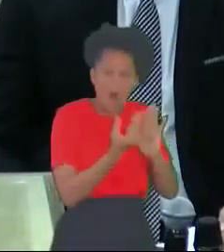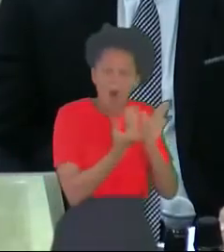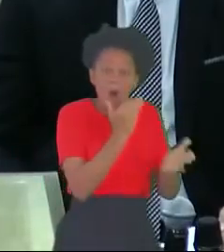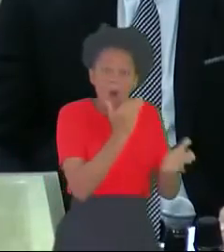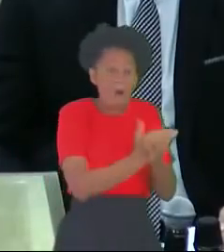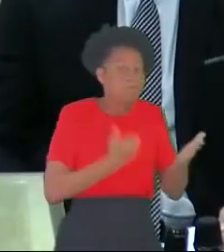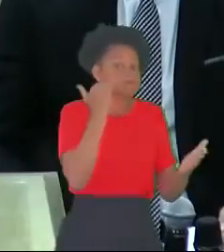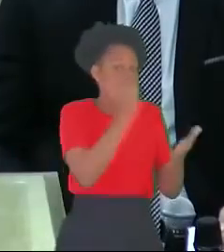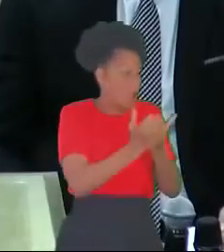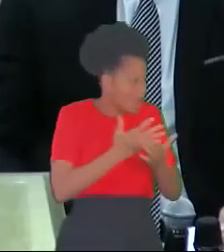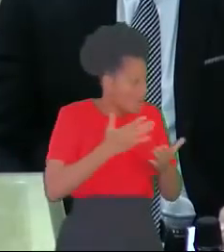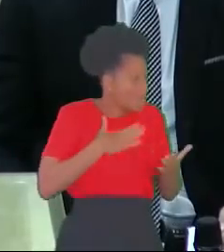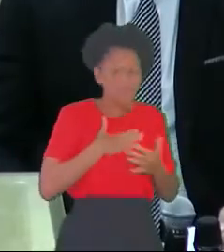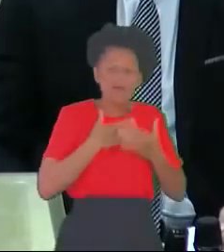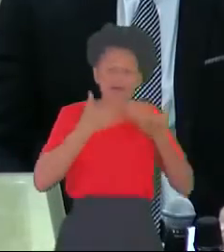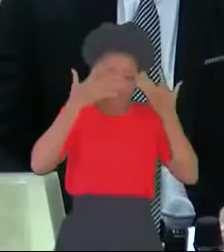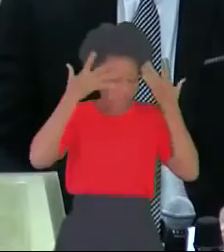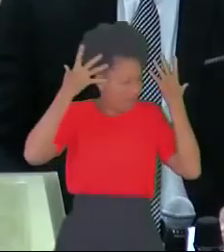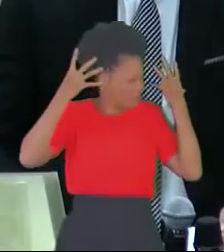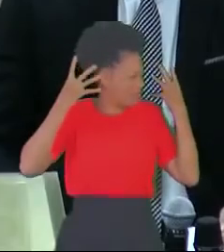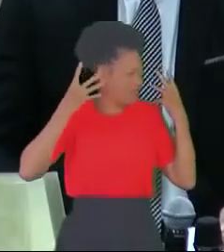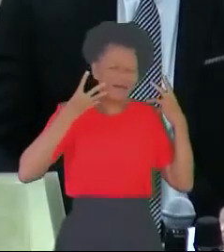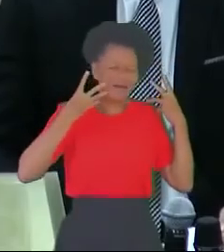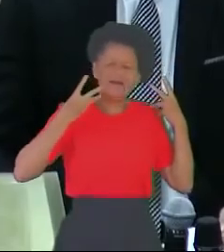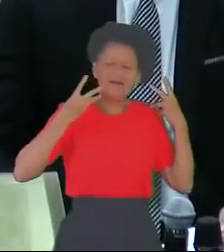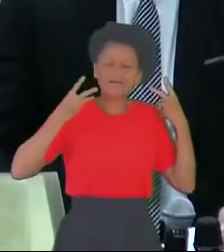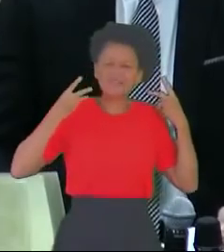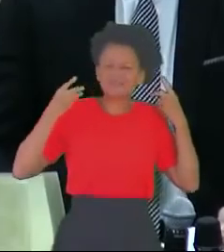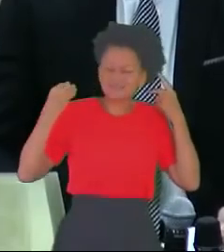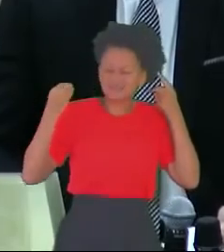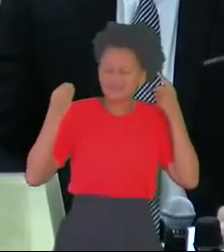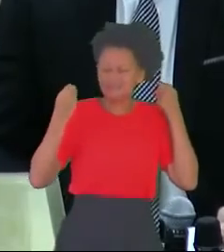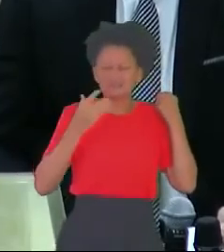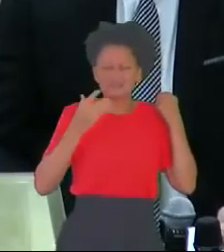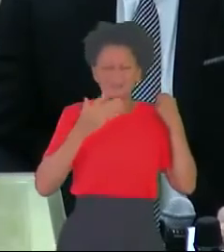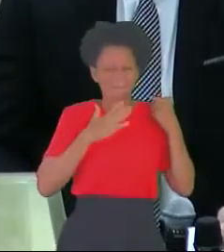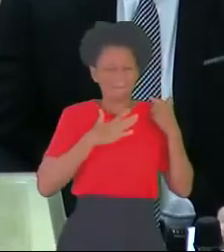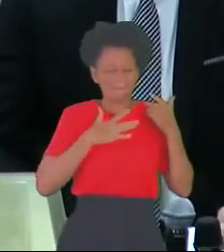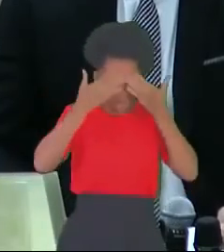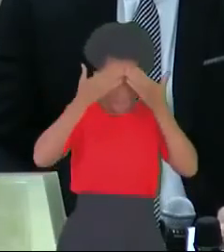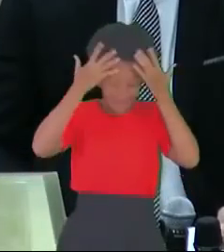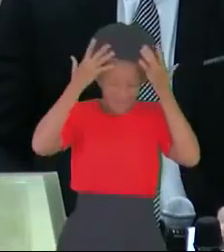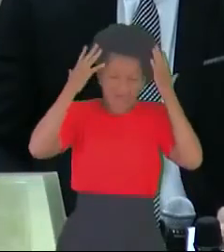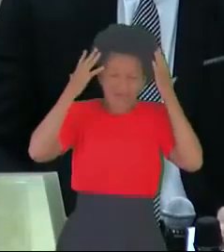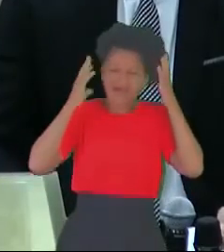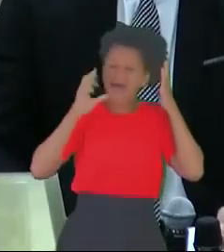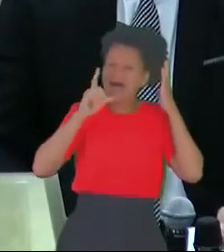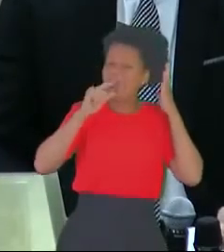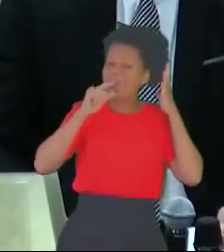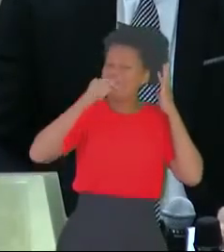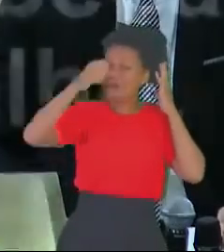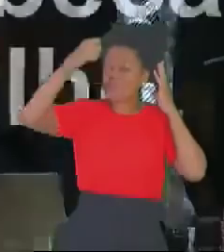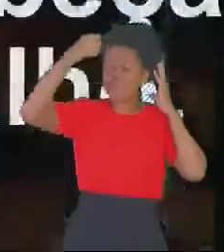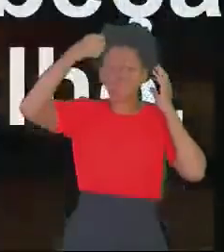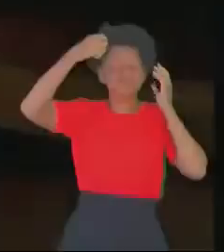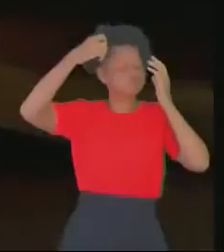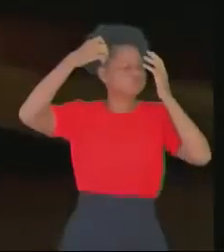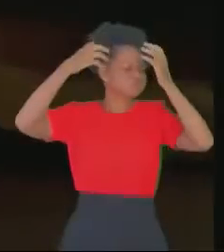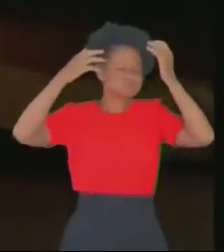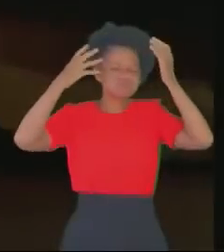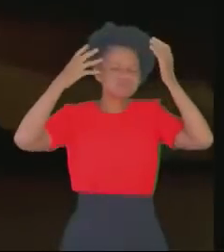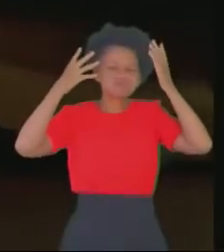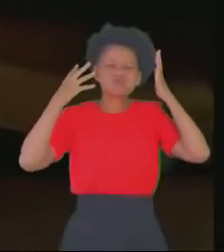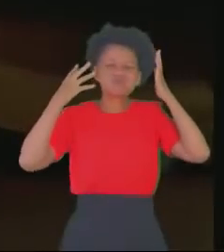meu cabelo está cheio. A minha cabeça está cheia de orvalho. E os meus cabelos